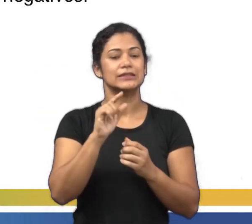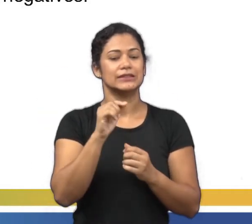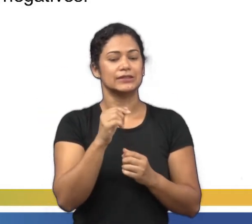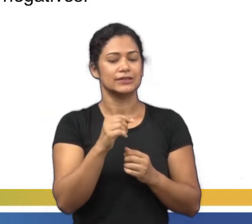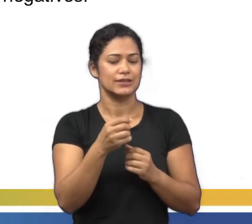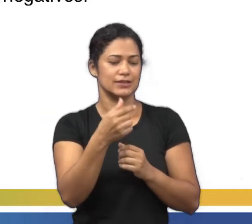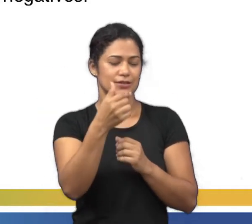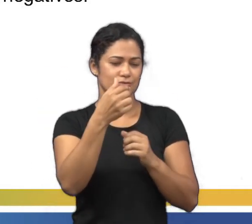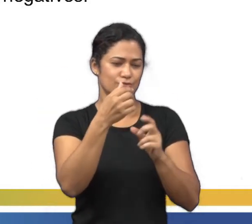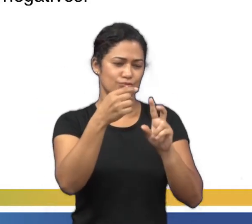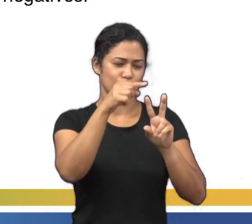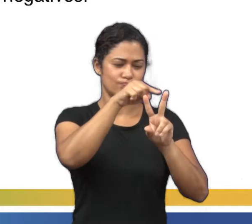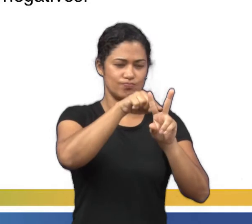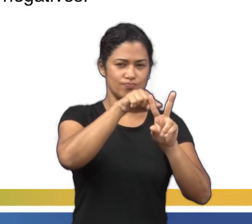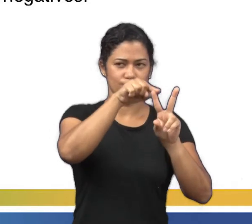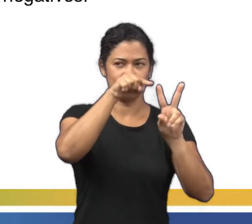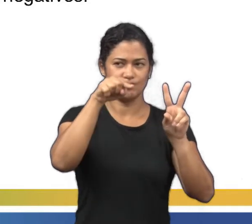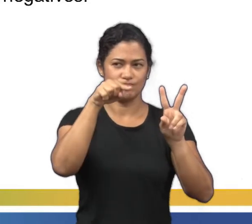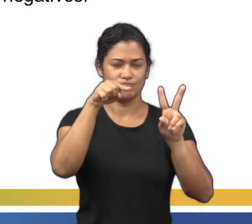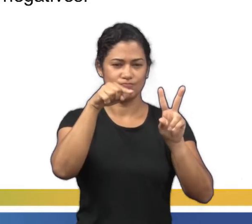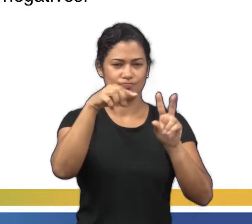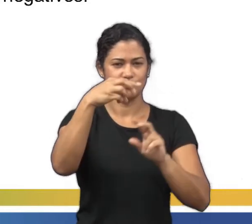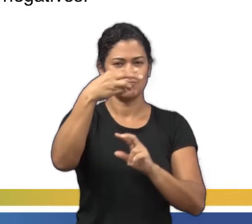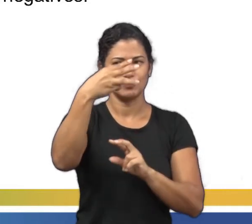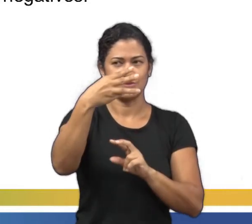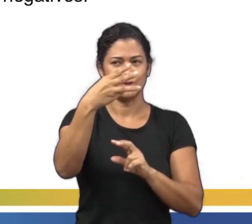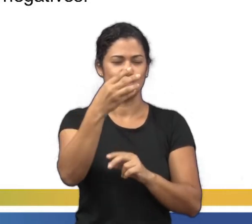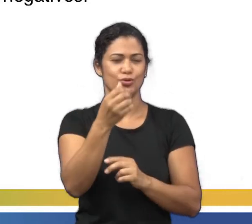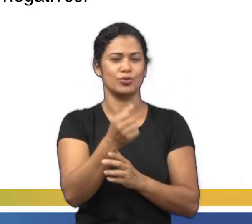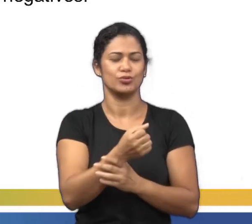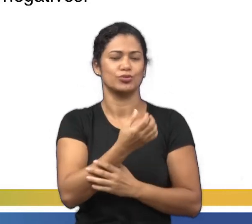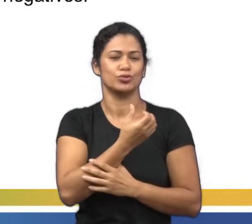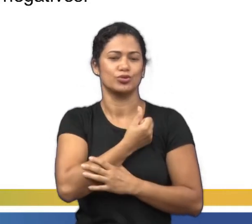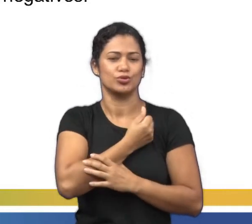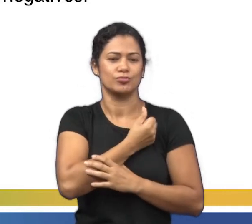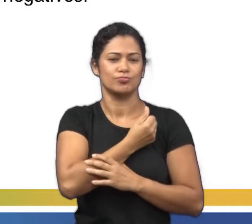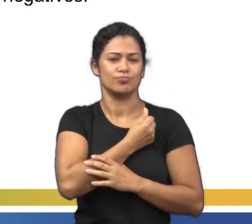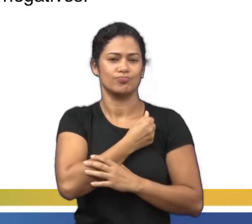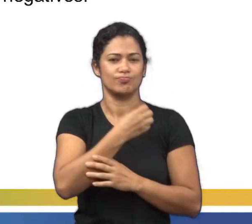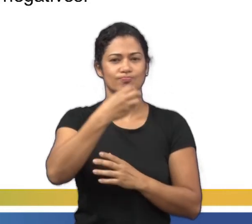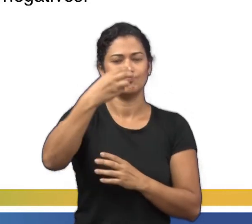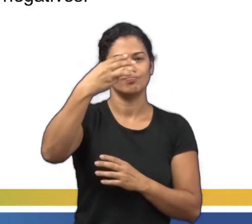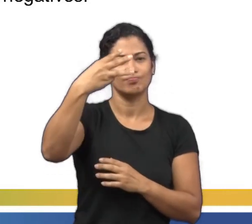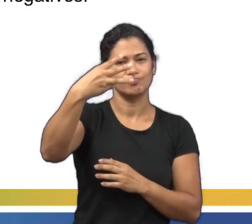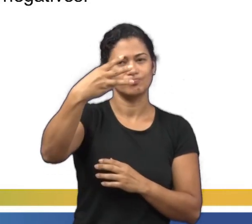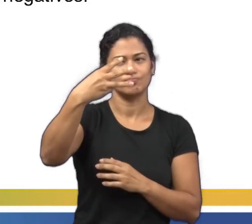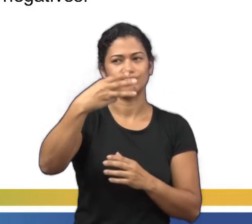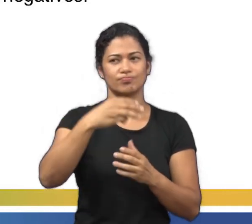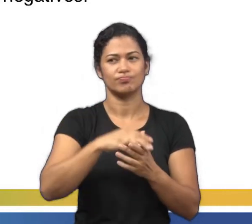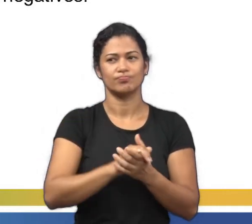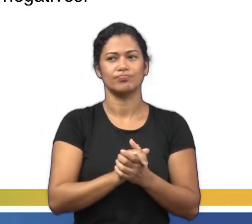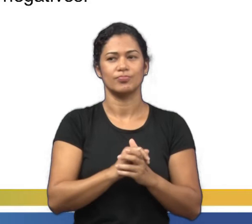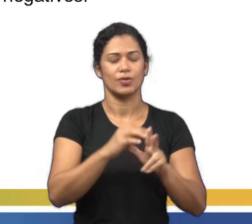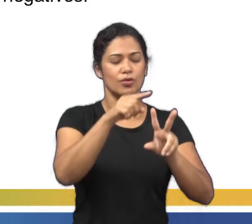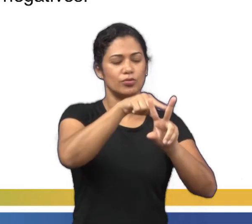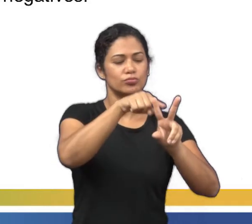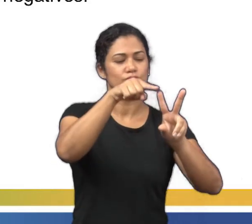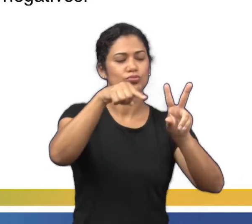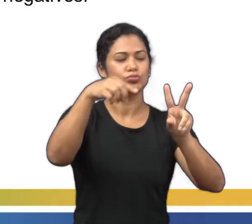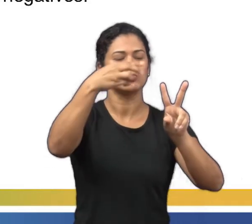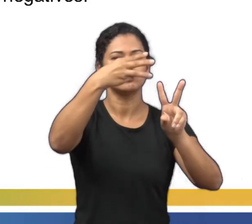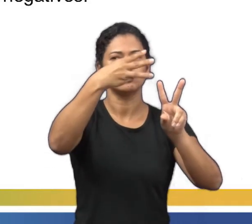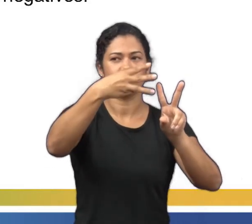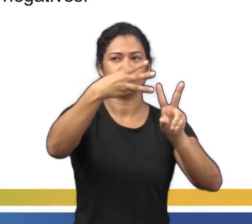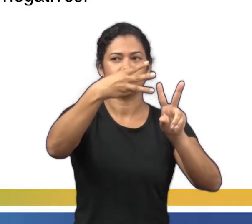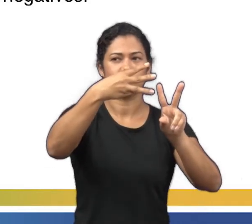número como esse daqui, por exemplo, ó, raiz cúbica de 8 é 2. Por quê? Porque